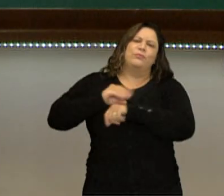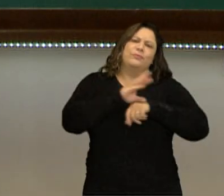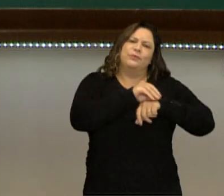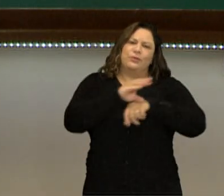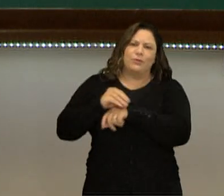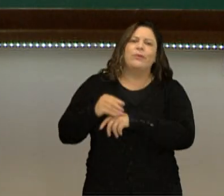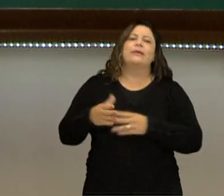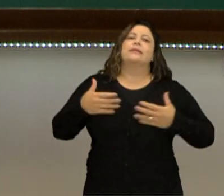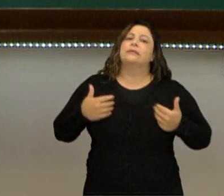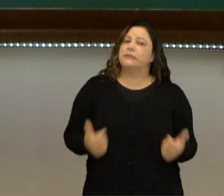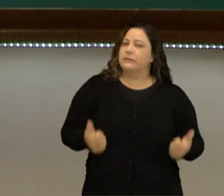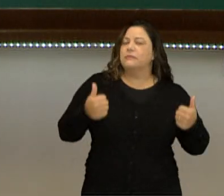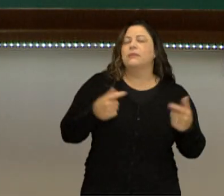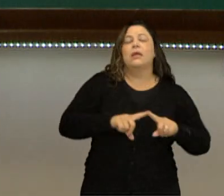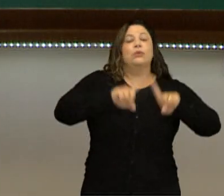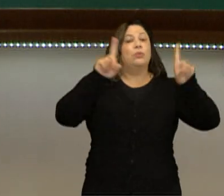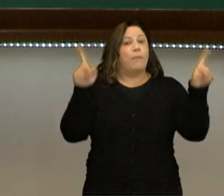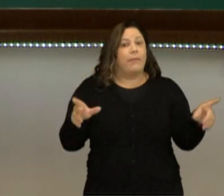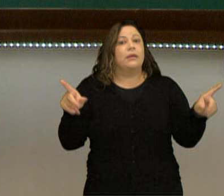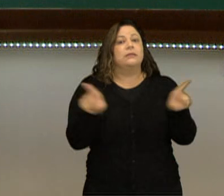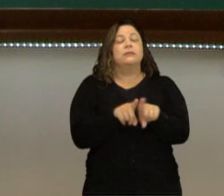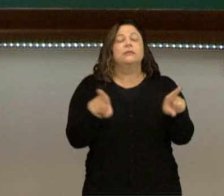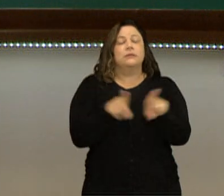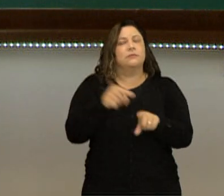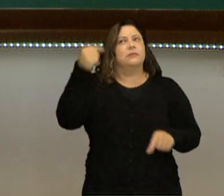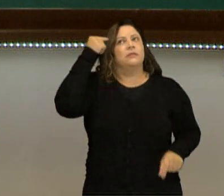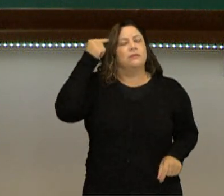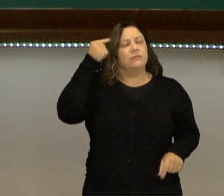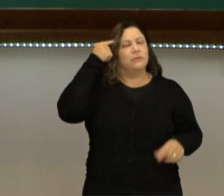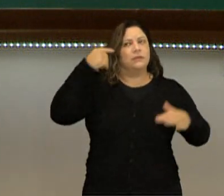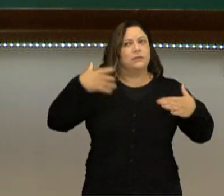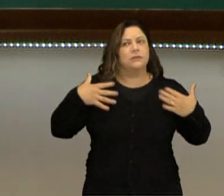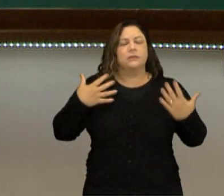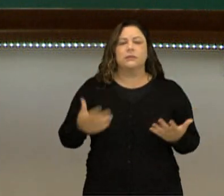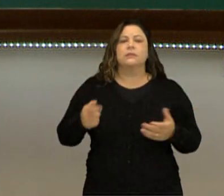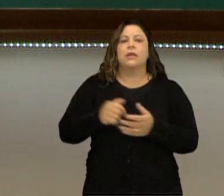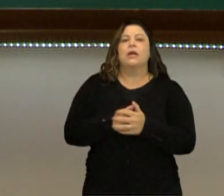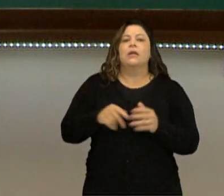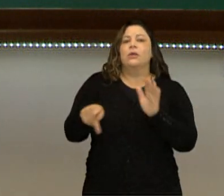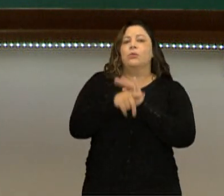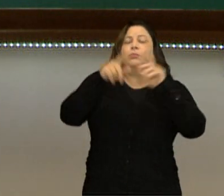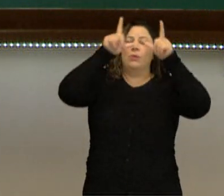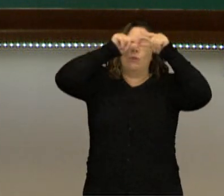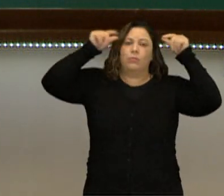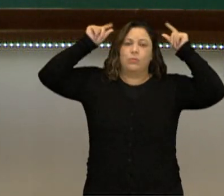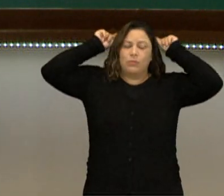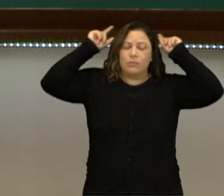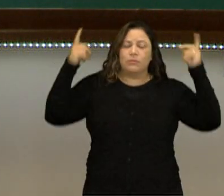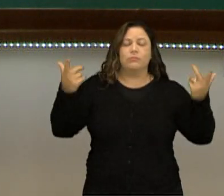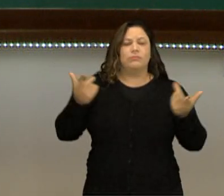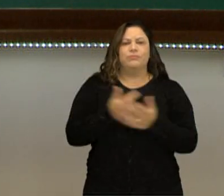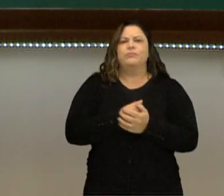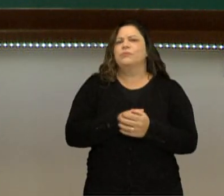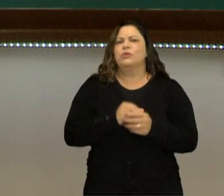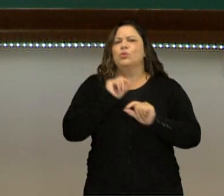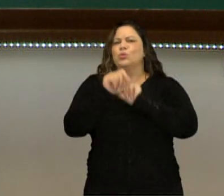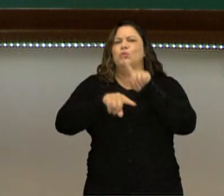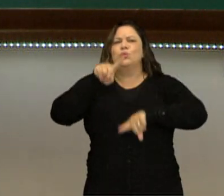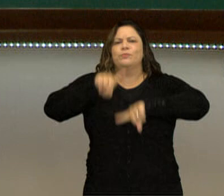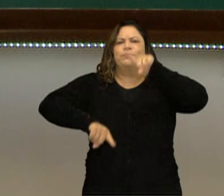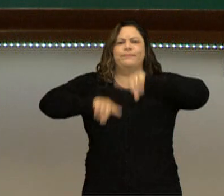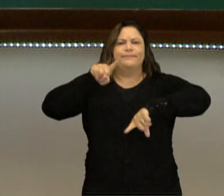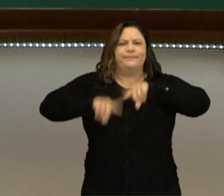inegável. No entanto, você tem que pensar que os gregos, eles não tinham muitas ferramentas.